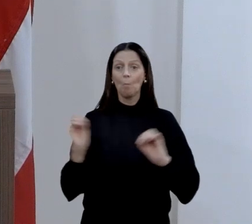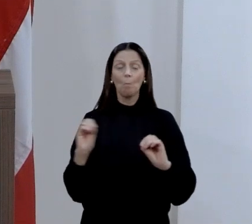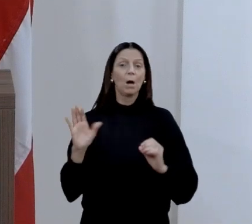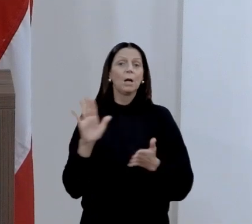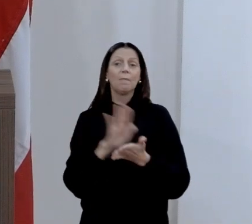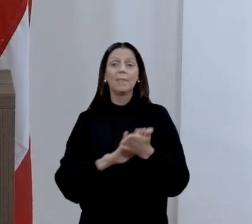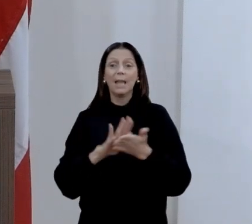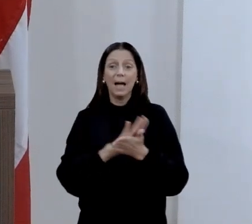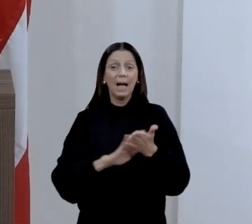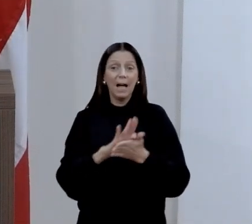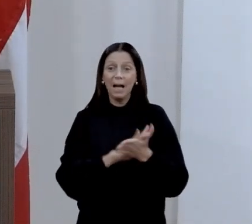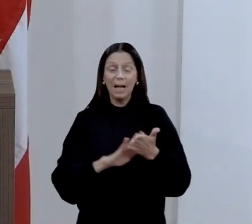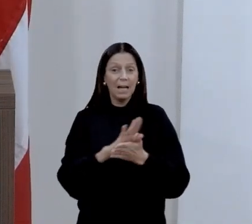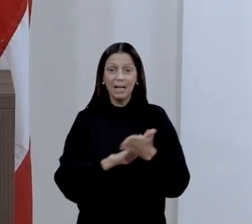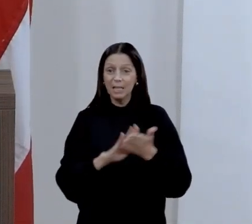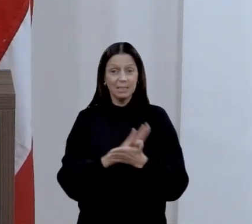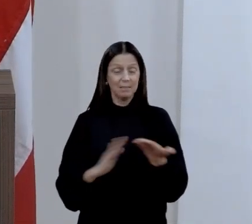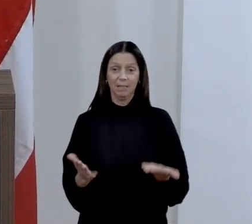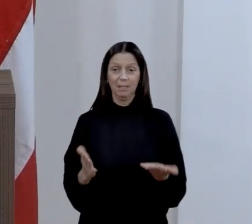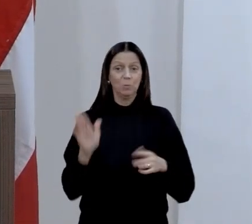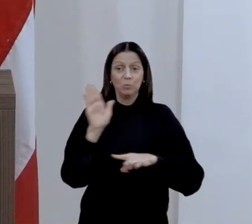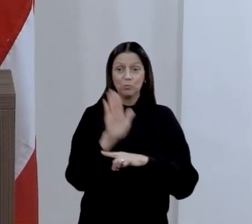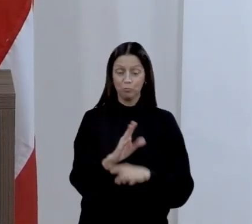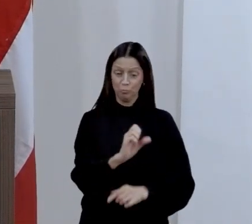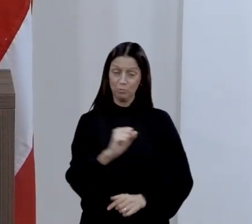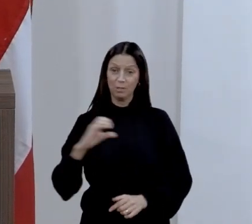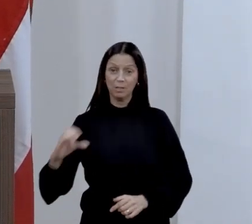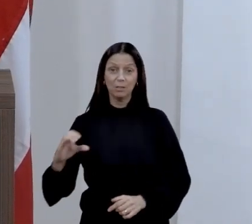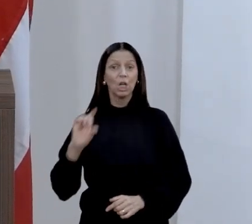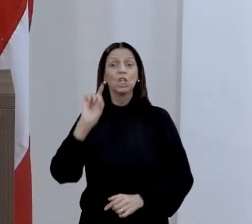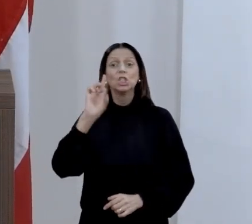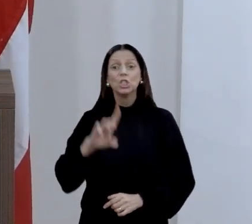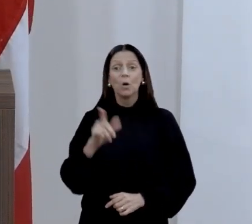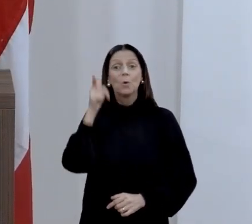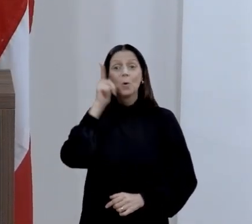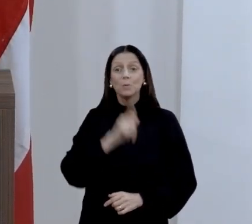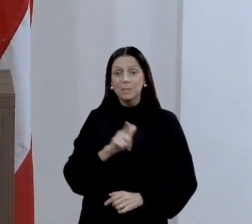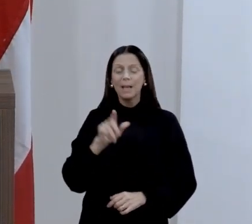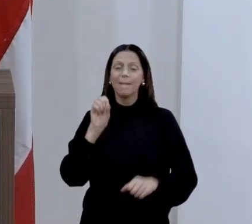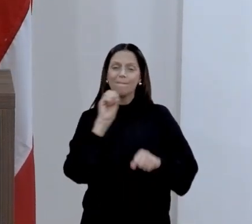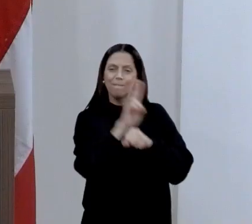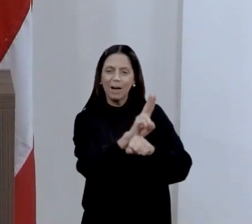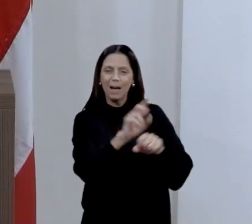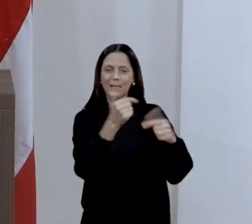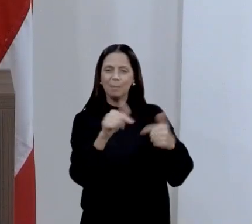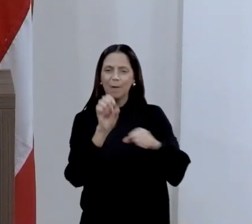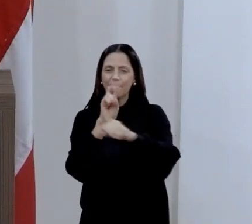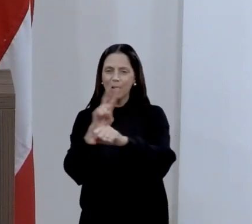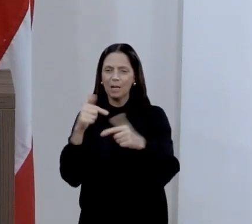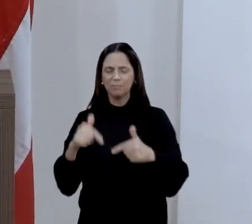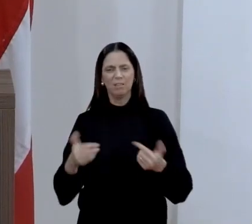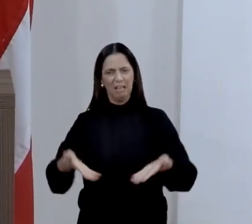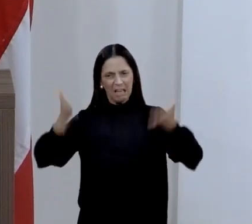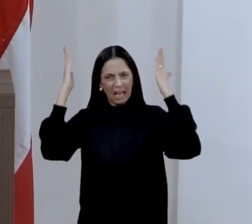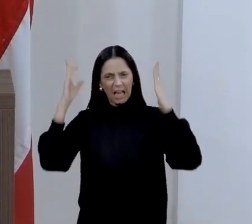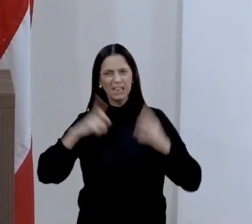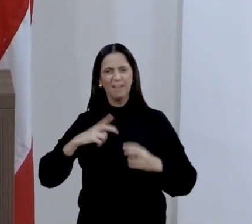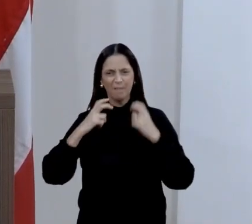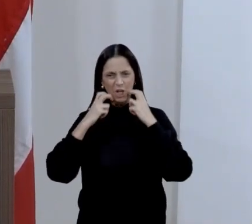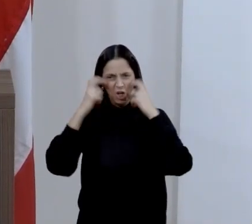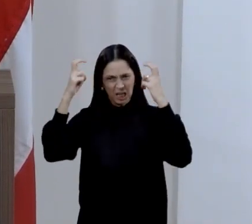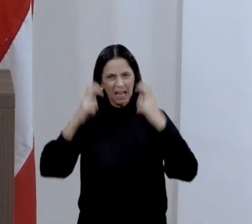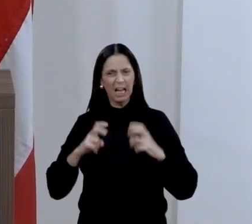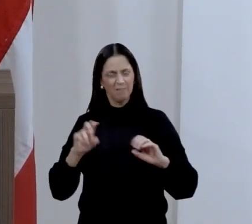Catarina, não tem uma contribuição para o nosso Estado, apenas cabide de emprego colocado? Então tenham vergonha na cara na hora